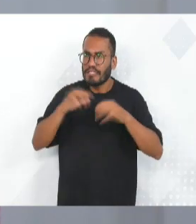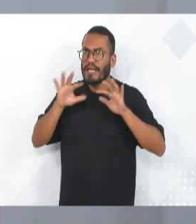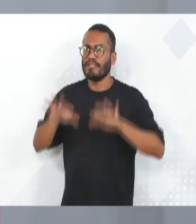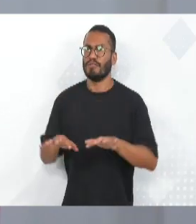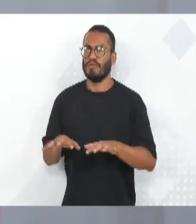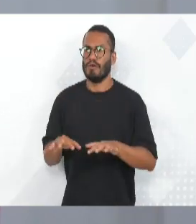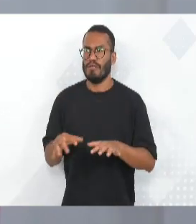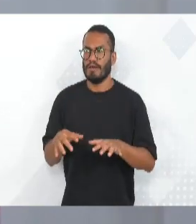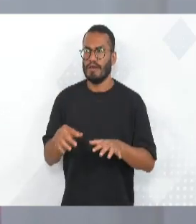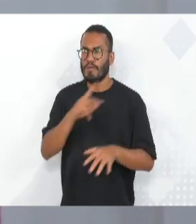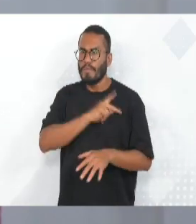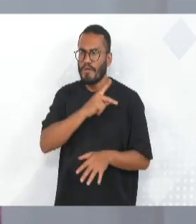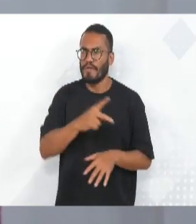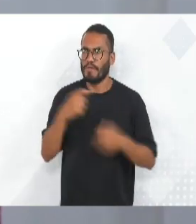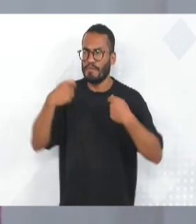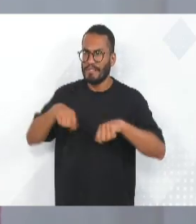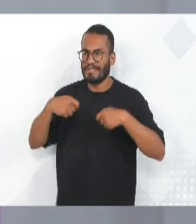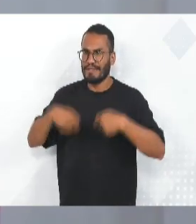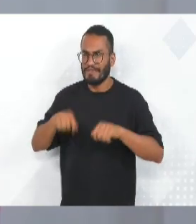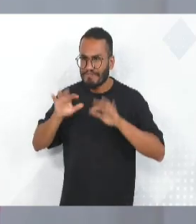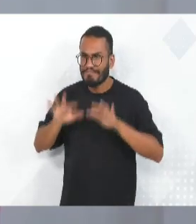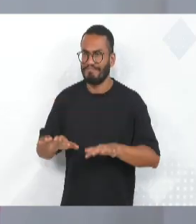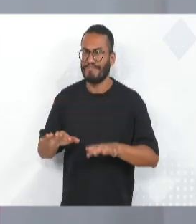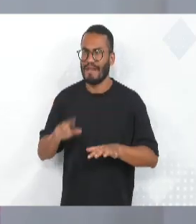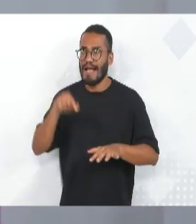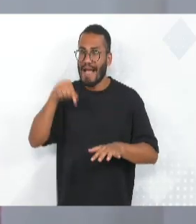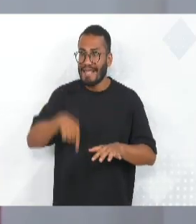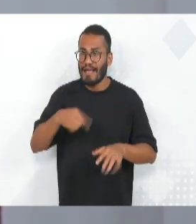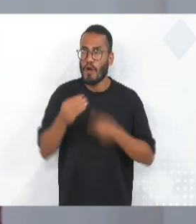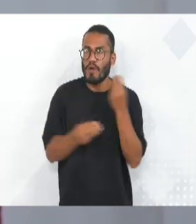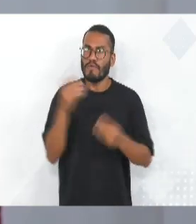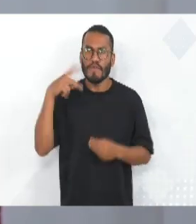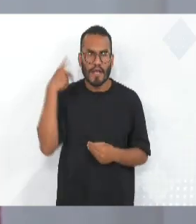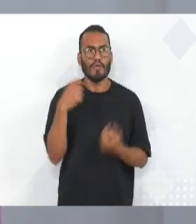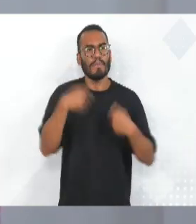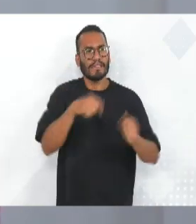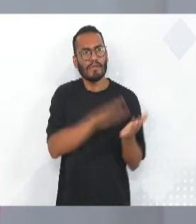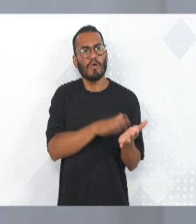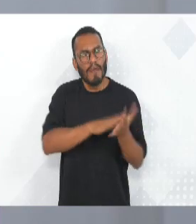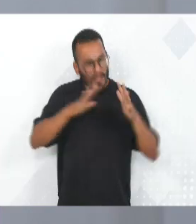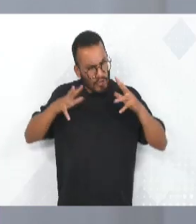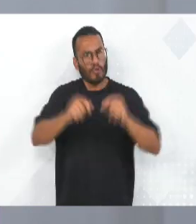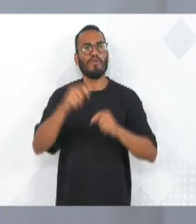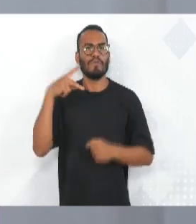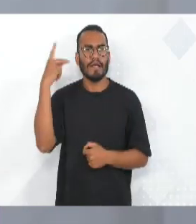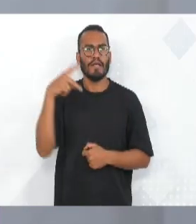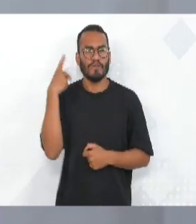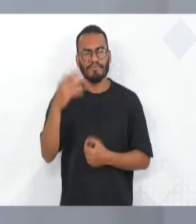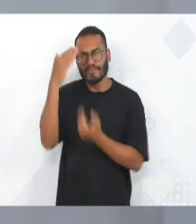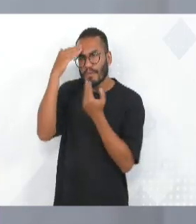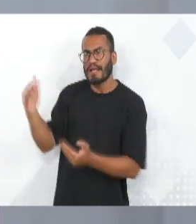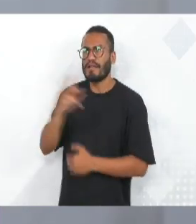que ele deveria fazer E é isso que a gente aqui enquanto o vereador tem que cobrar todos nós vereadores Obrigado presidente